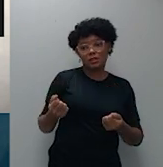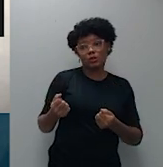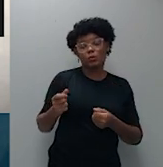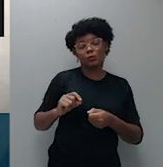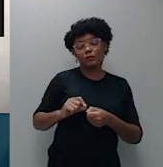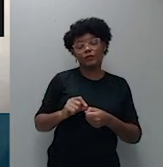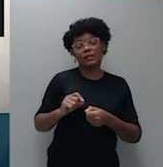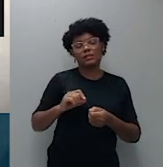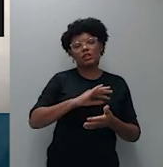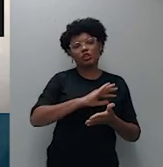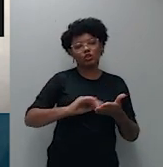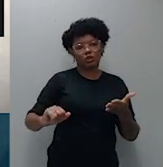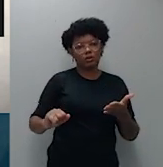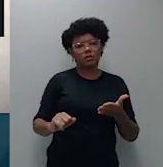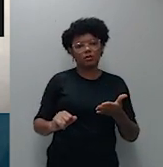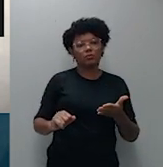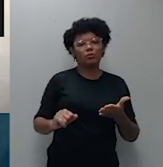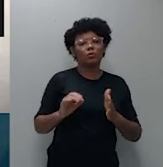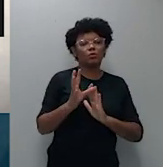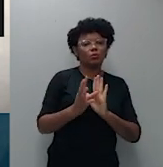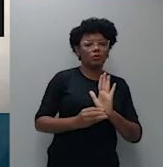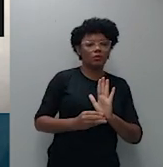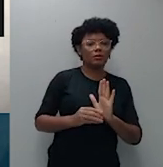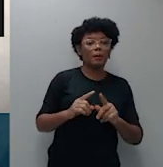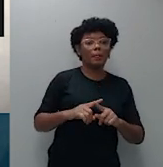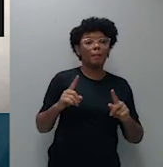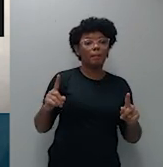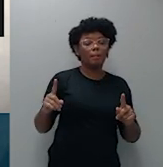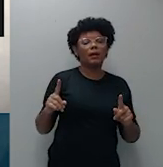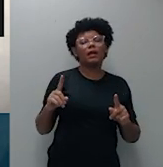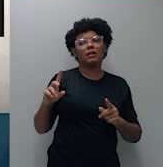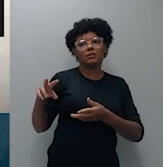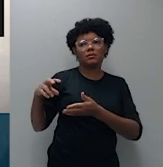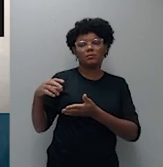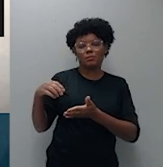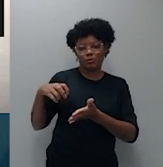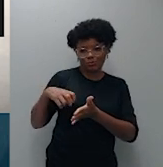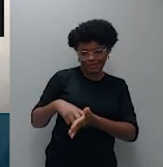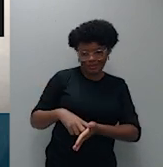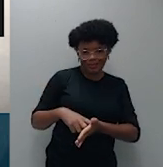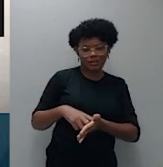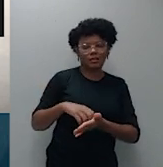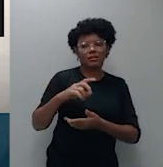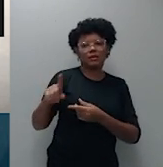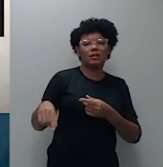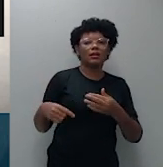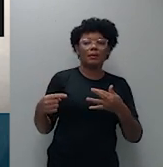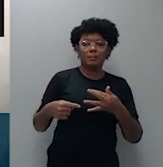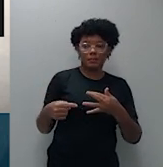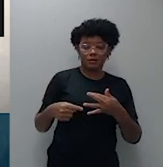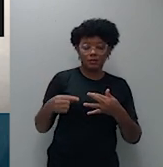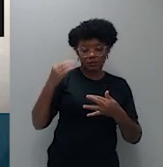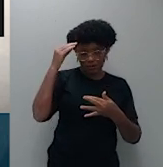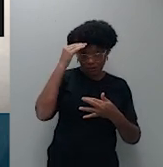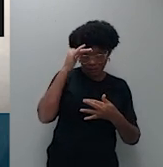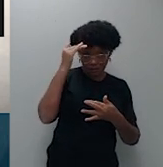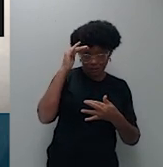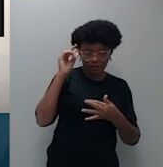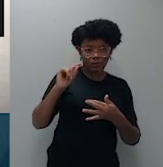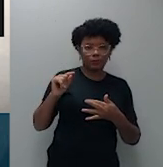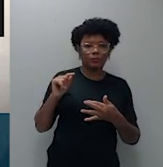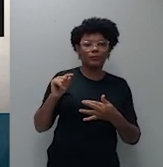a decisão removendo os conteúdos mas por sentença a primeira instância entendeu